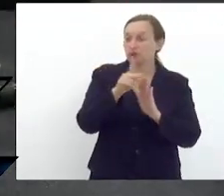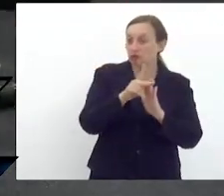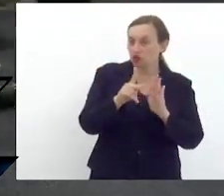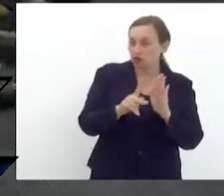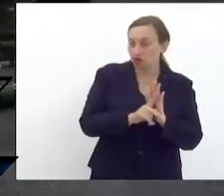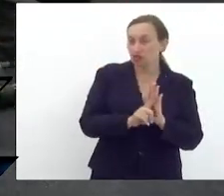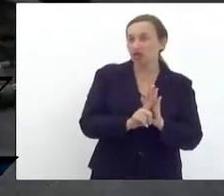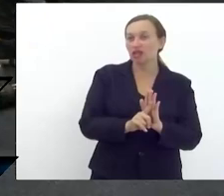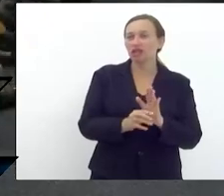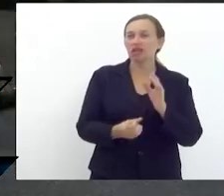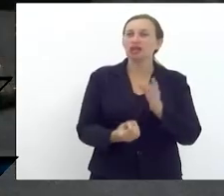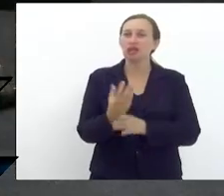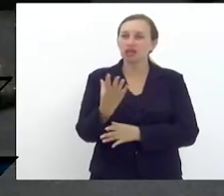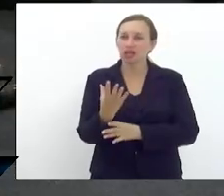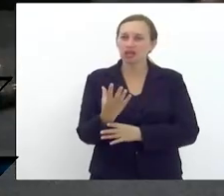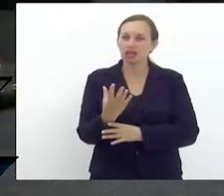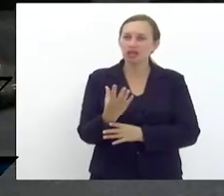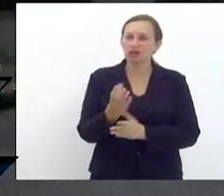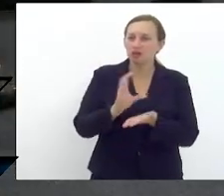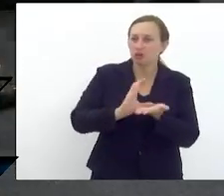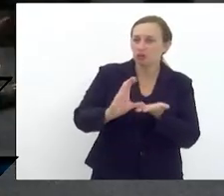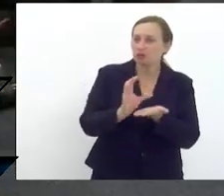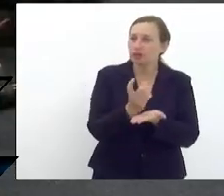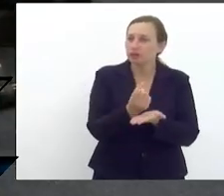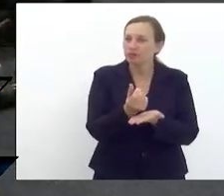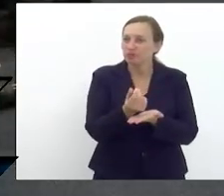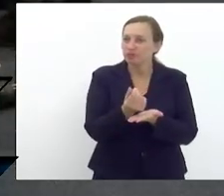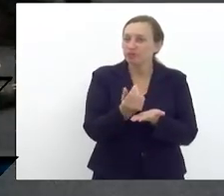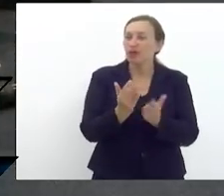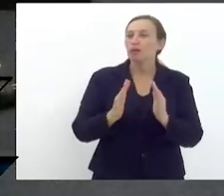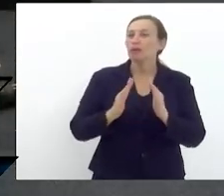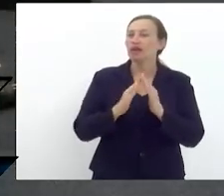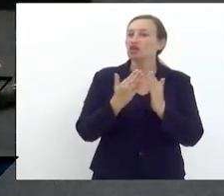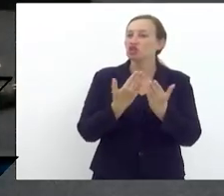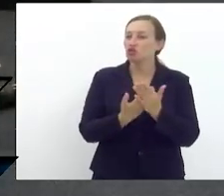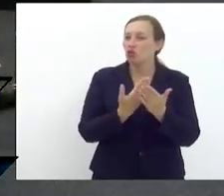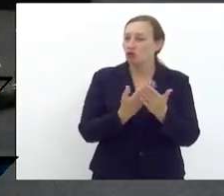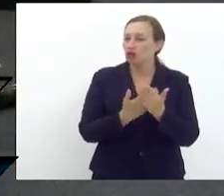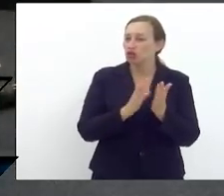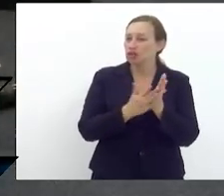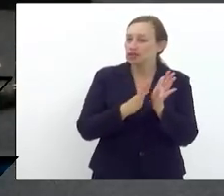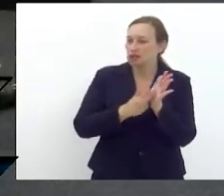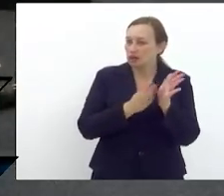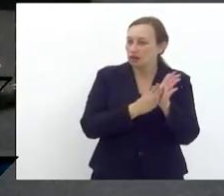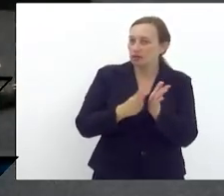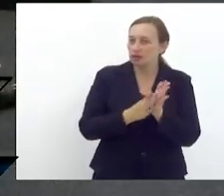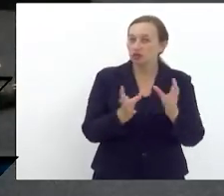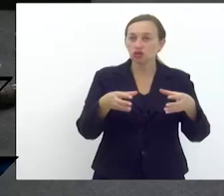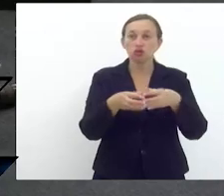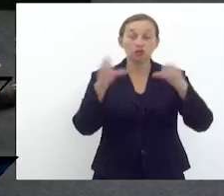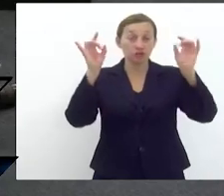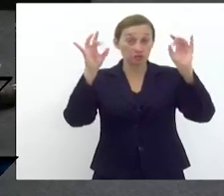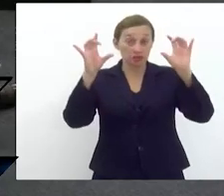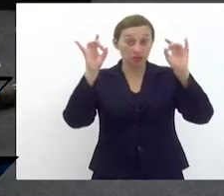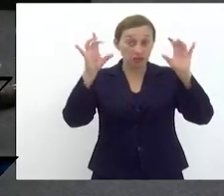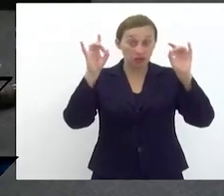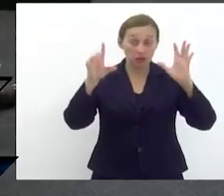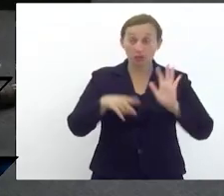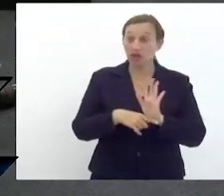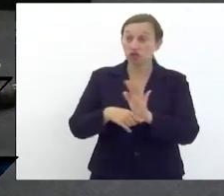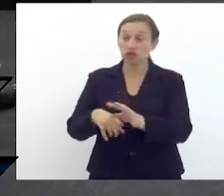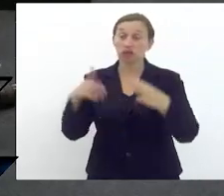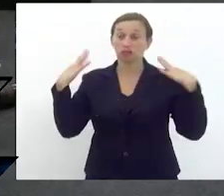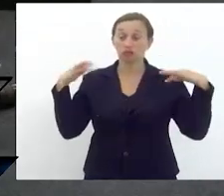o subsídio para as escolas de samba do grupo especial e da série ouro promovendo com isso o turismo